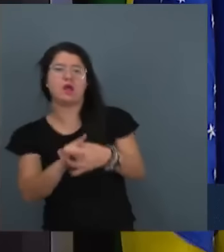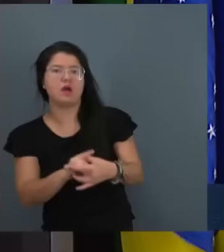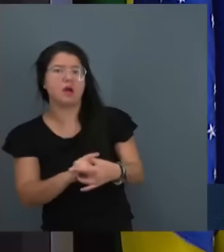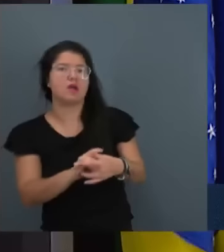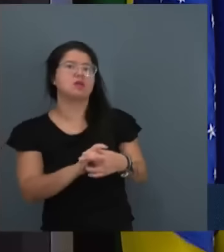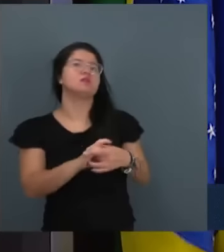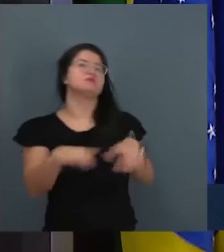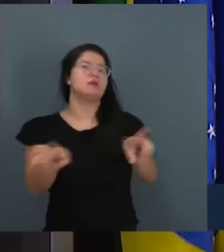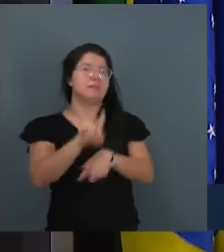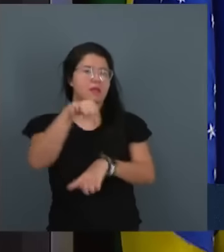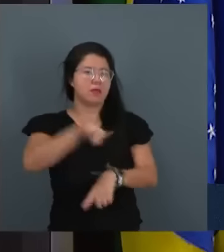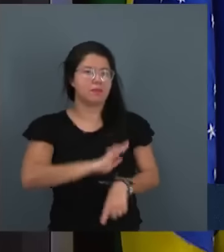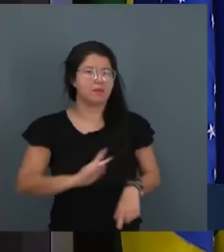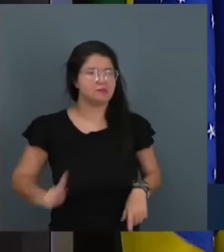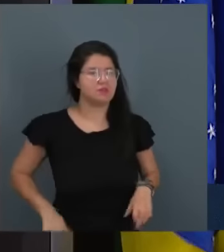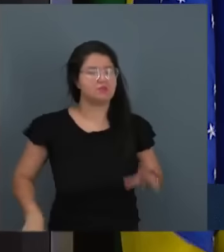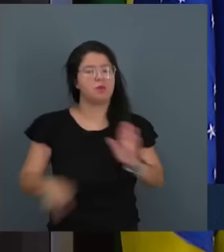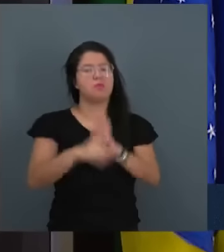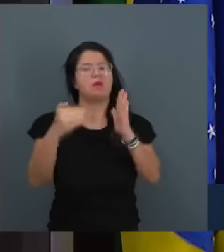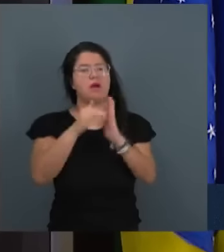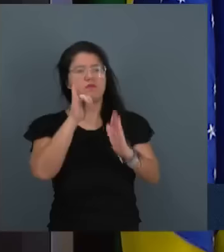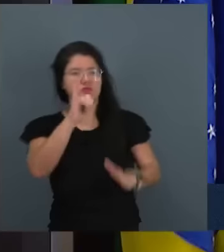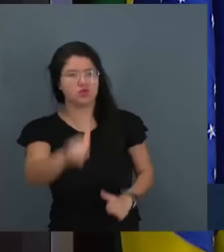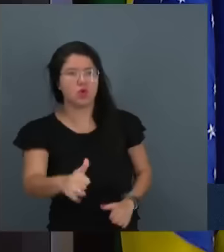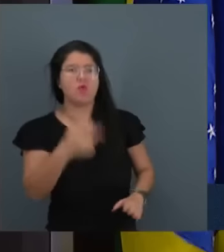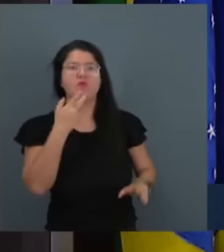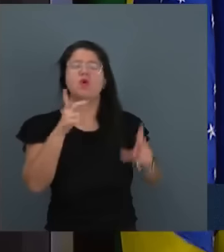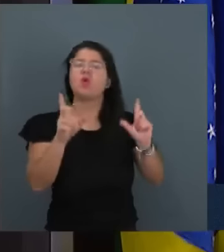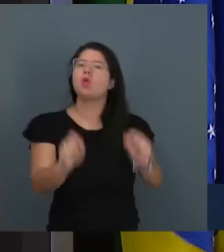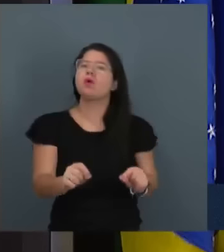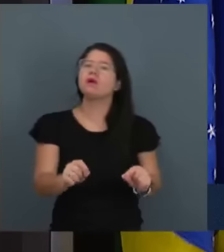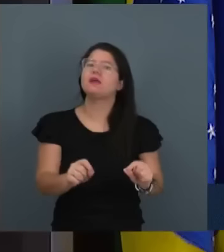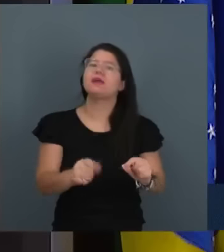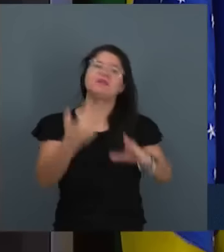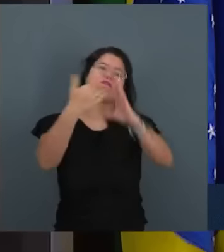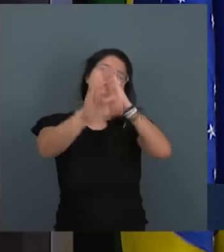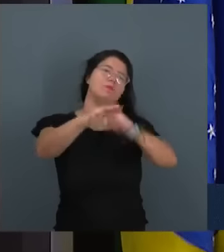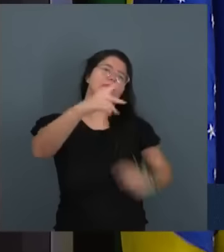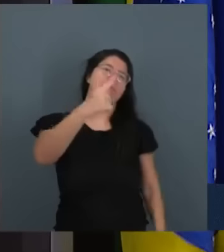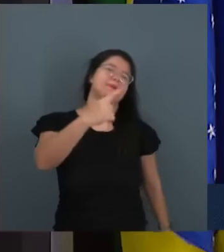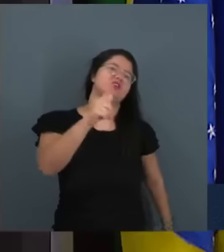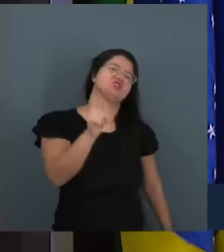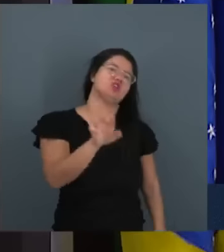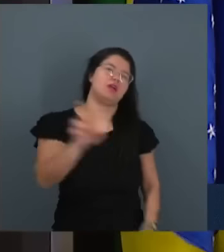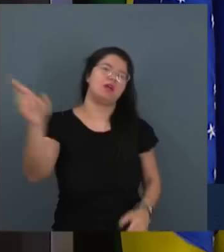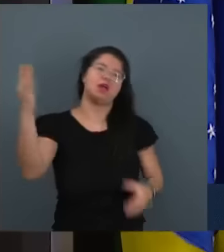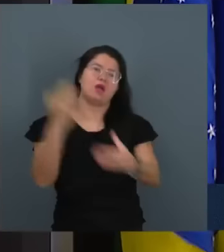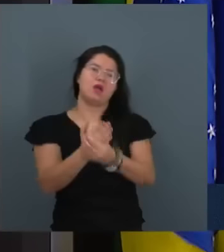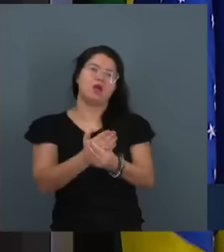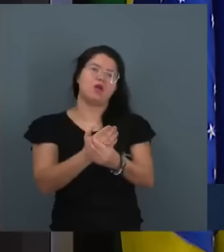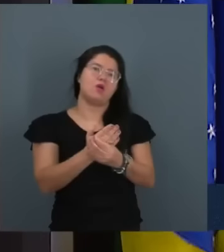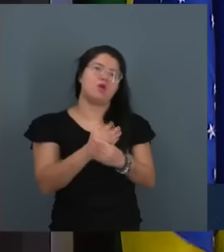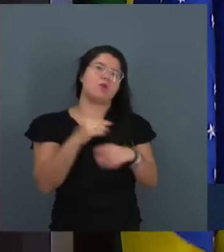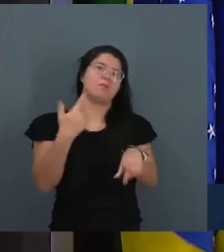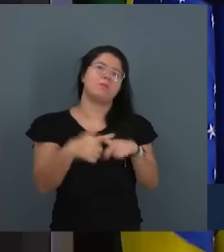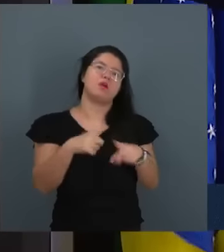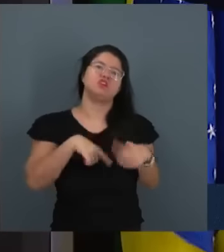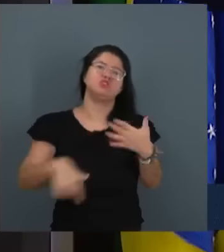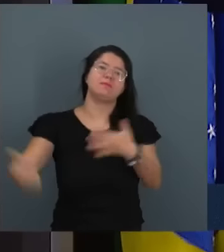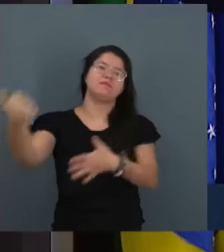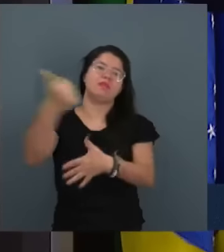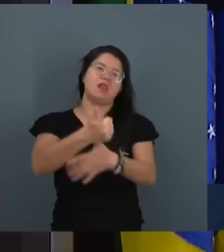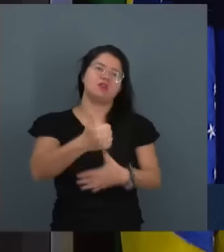dessa casa, do Senado, o processo seguiu para a PGR em função do foro